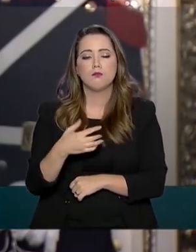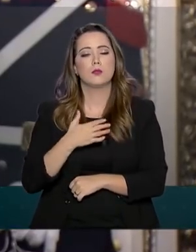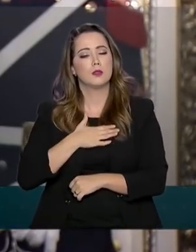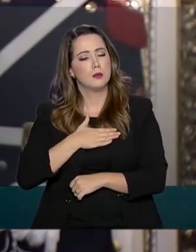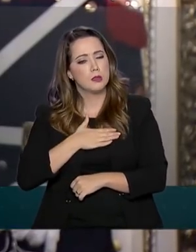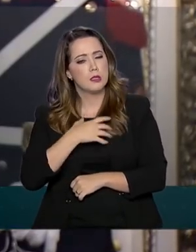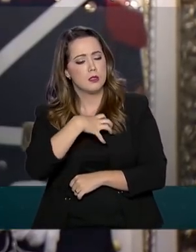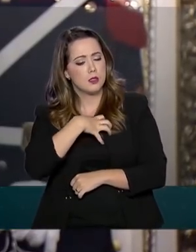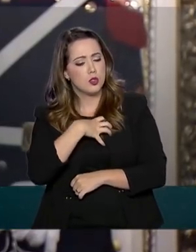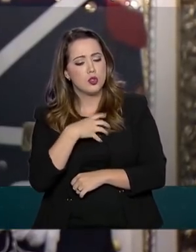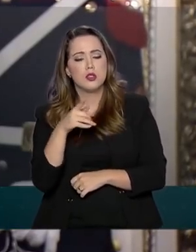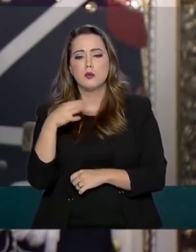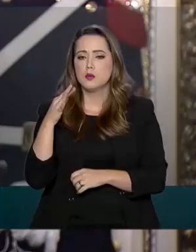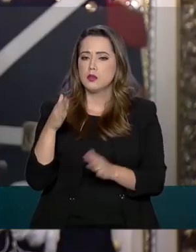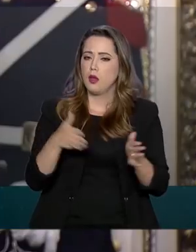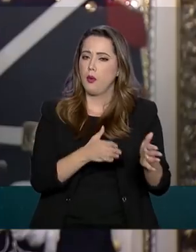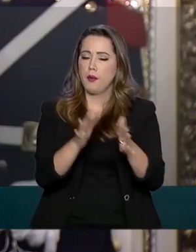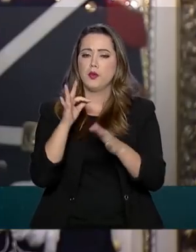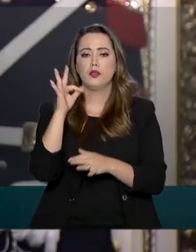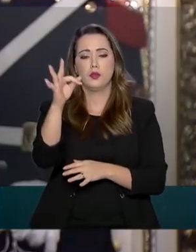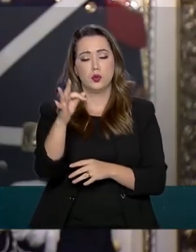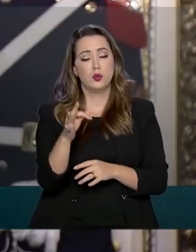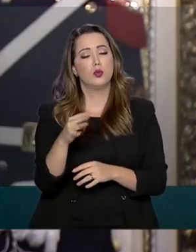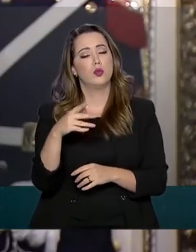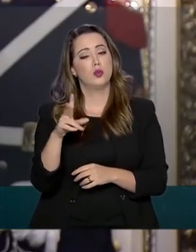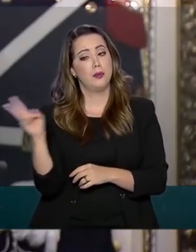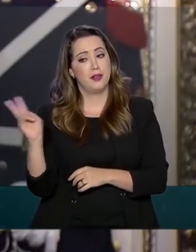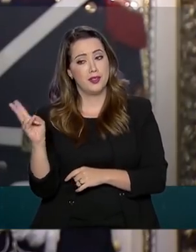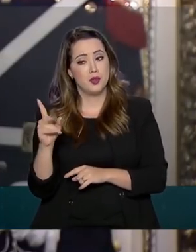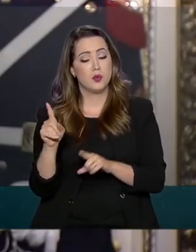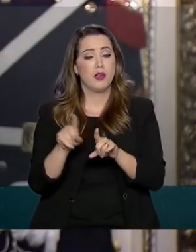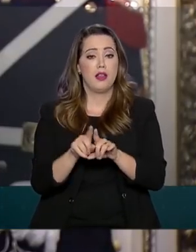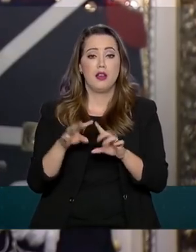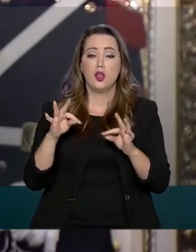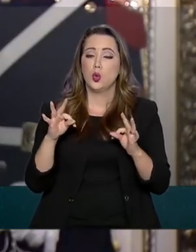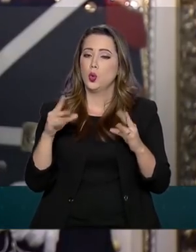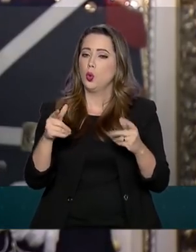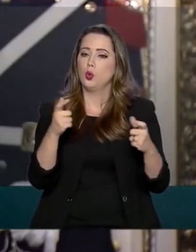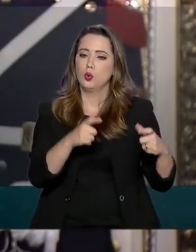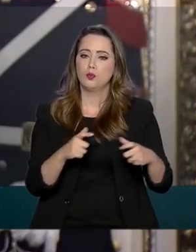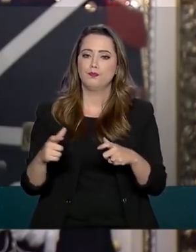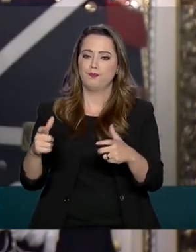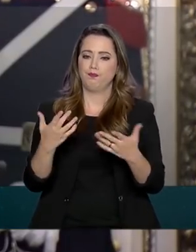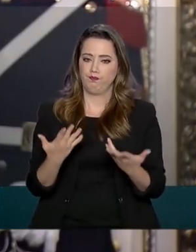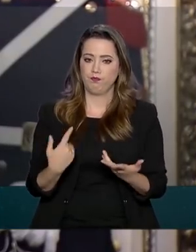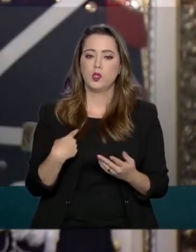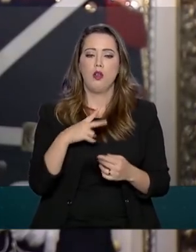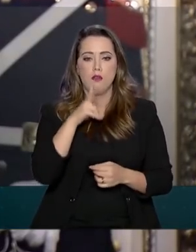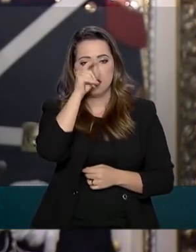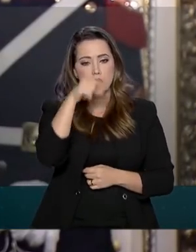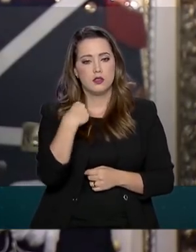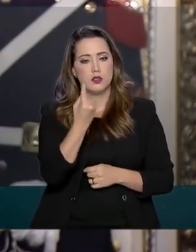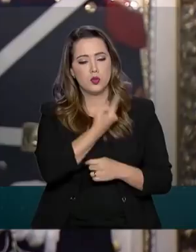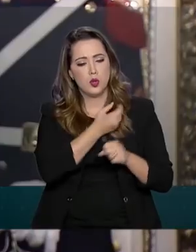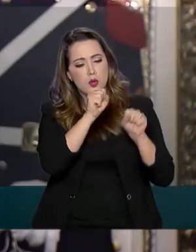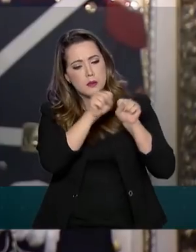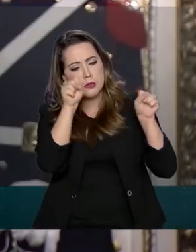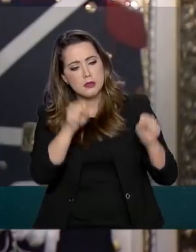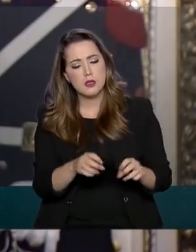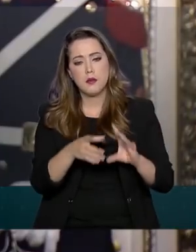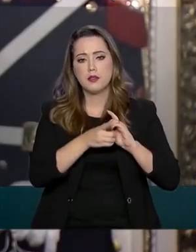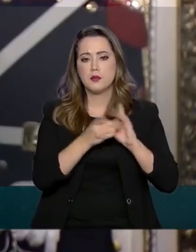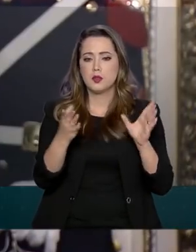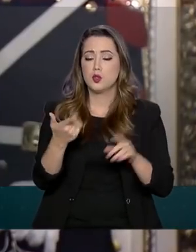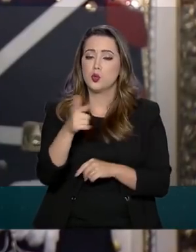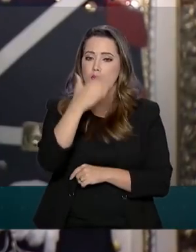para o futuro, não só para a Venezuela, mas também para toda a região. Fortalecer as nossas instituições, os nossos sistemas democráticos.